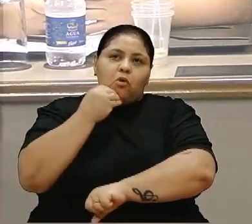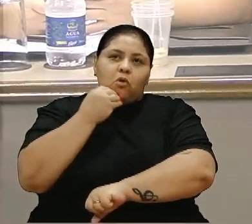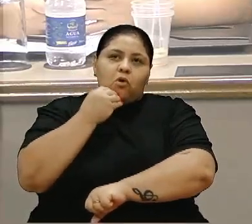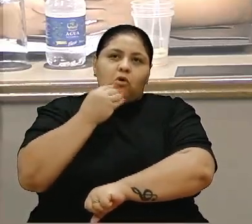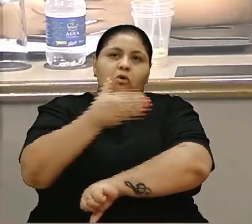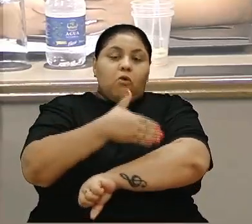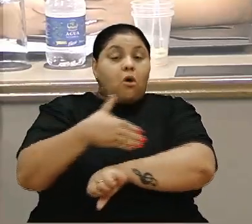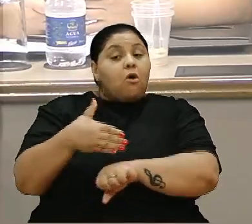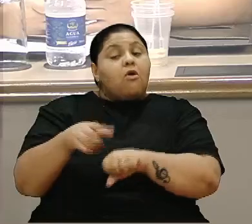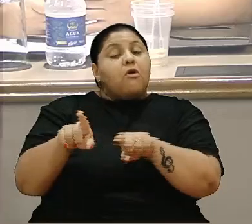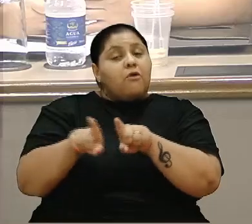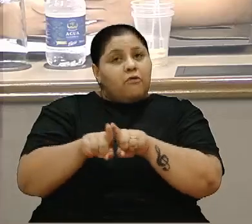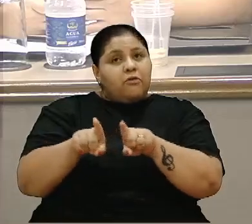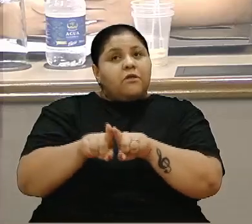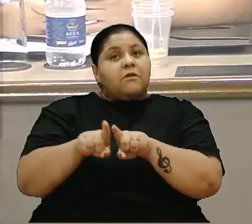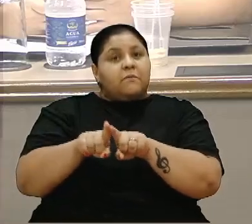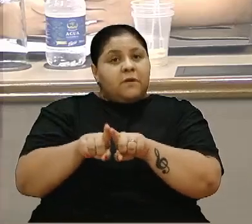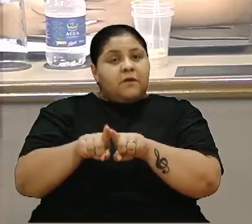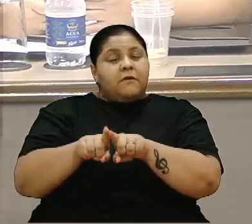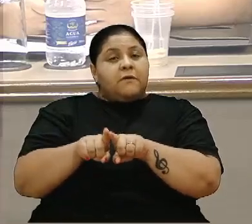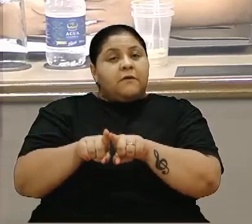pouco também leva a isso,